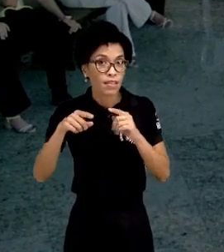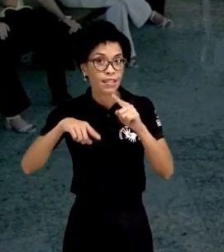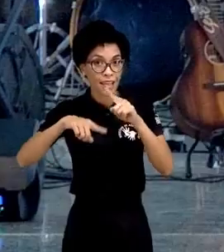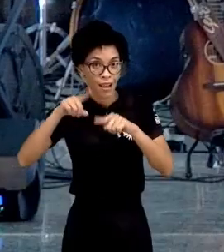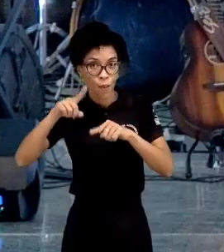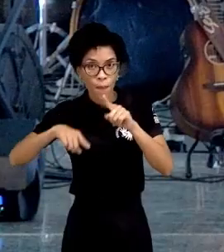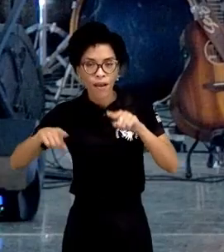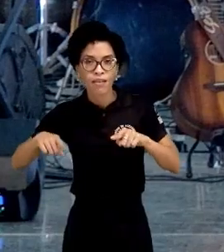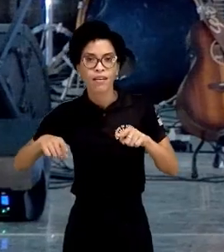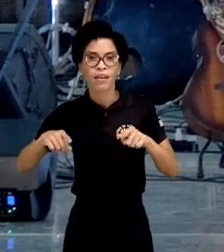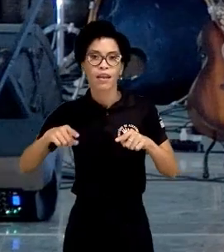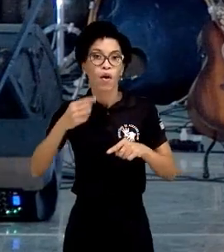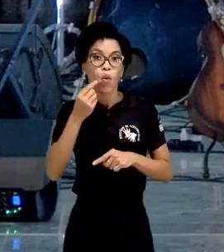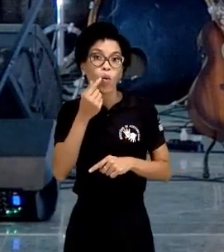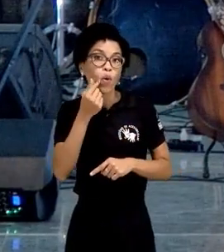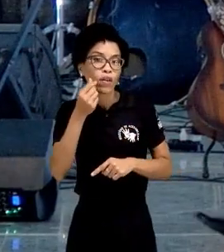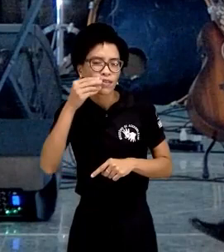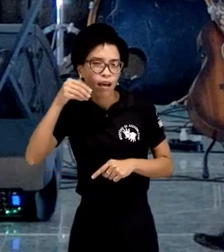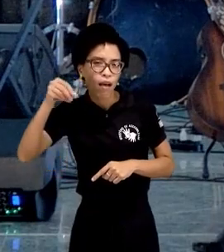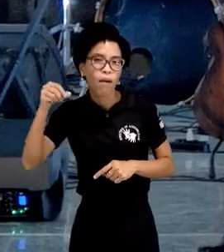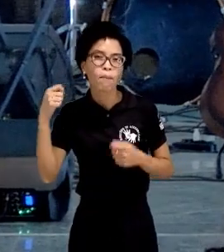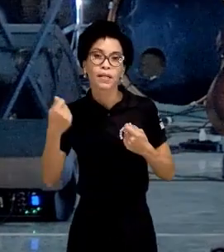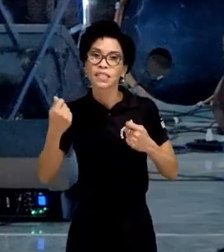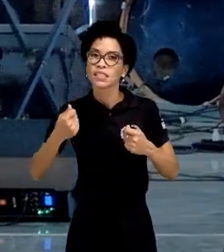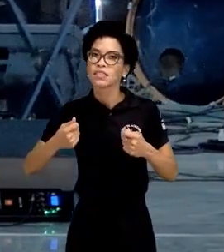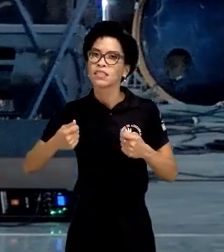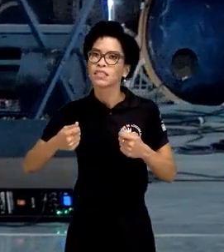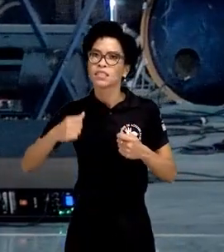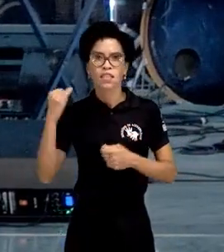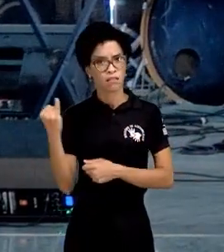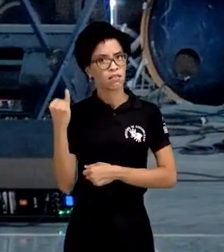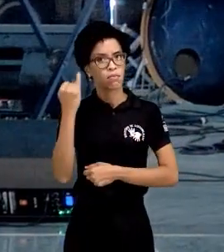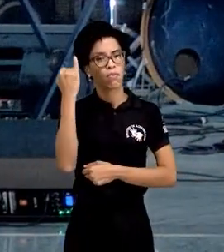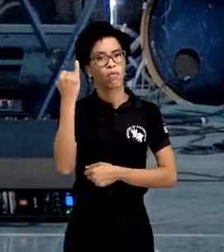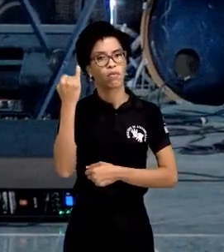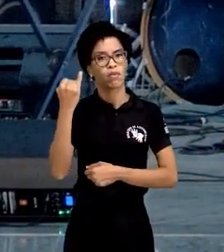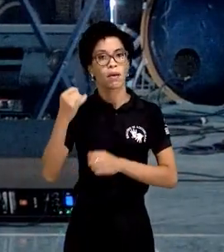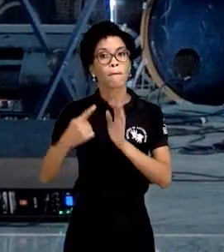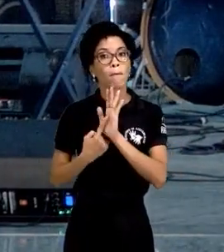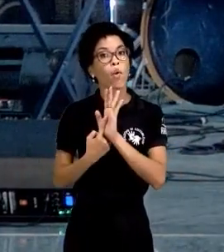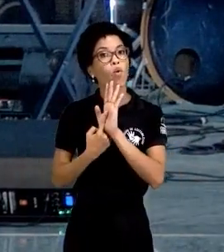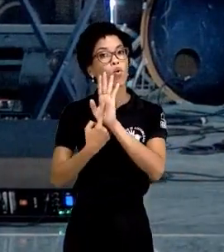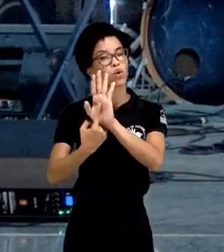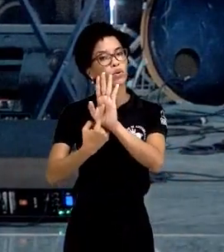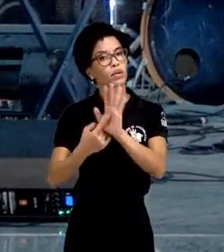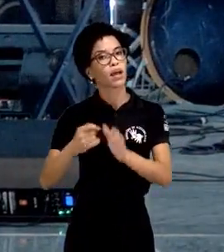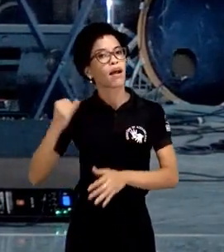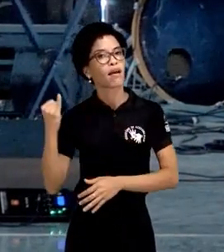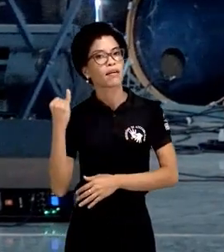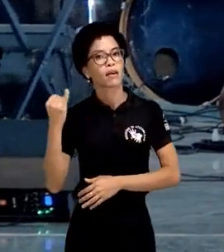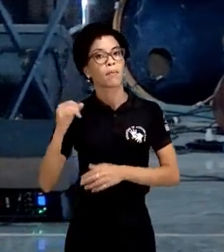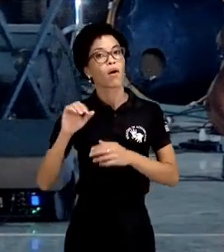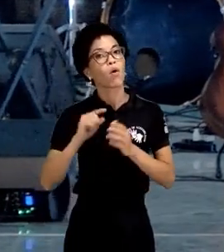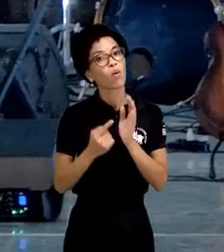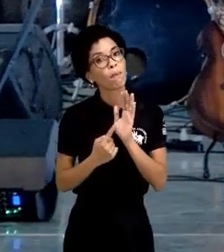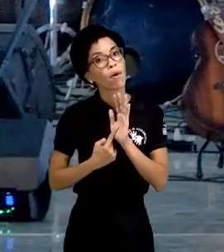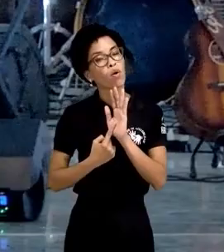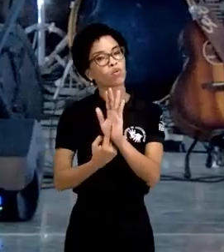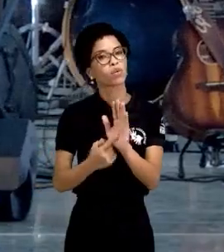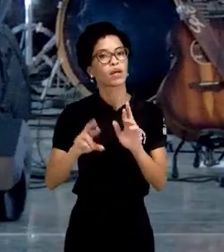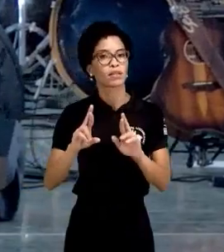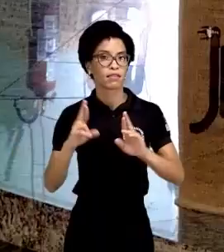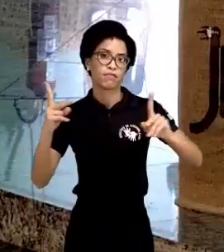um banquete. Cada um é um elemento distinto lá na preparação do prato, mas só você contém